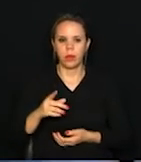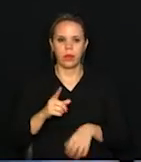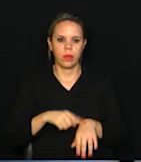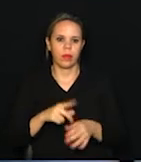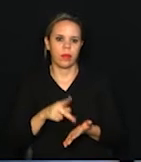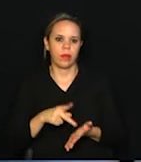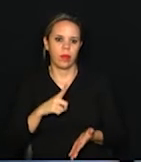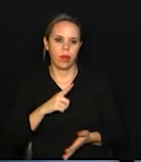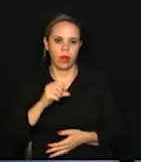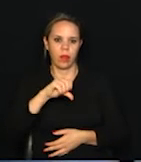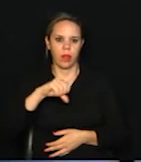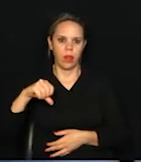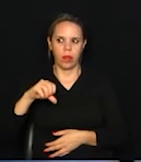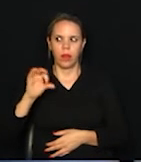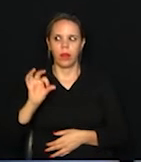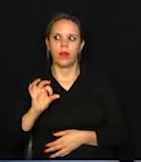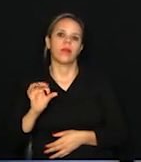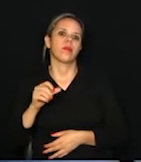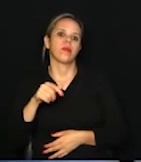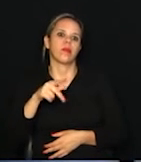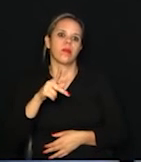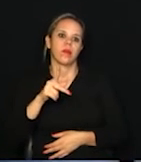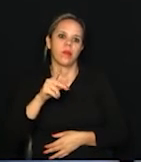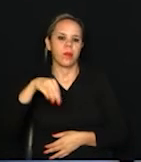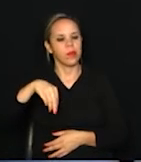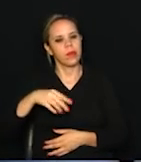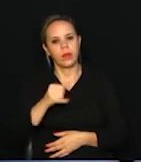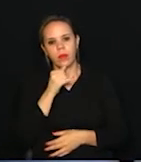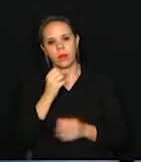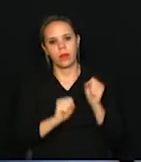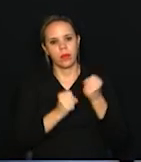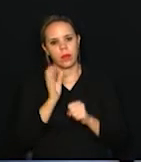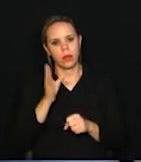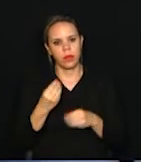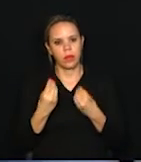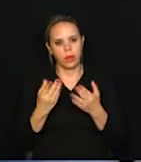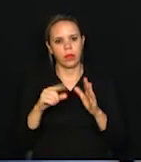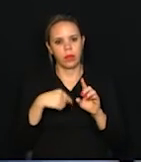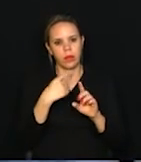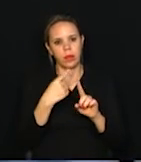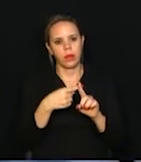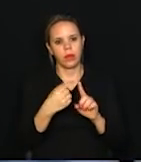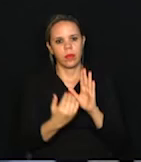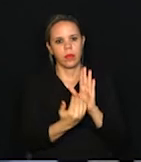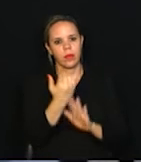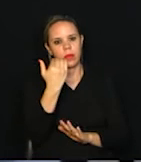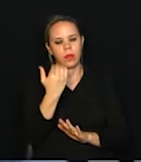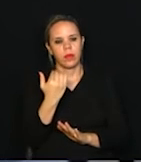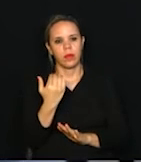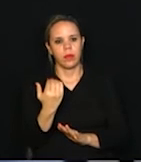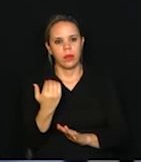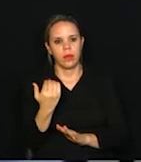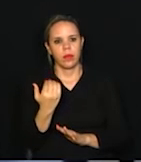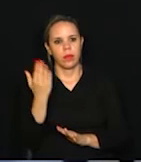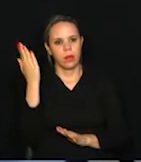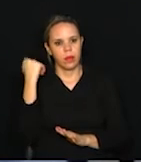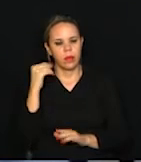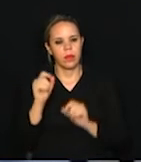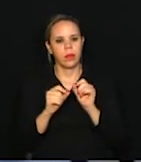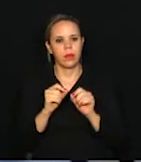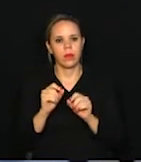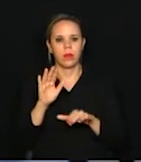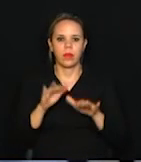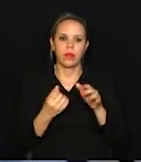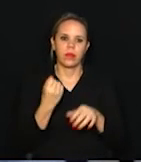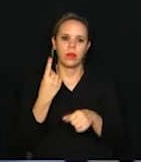está a 99 km por hora, porque o fabricante já dá essa margem de tolerância a mais, sabendo que,